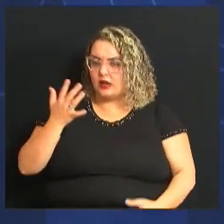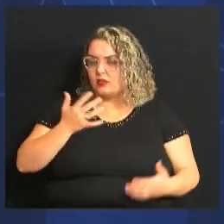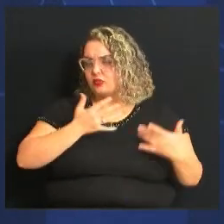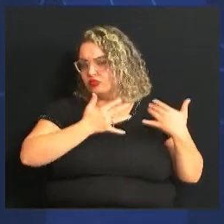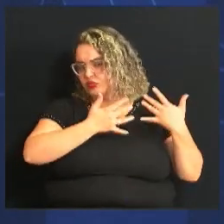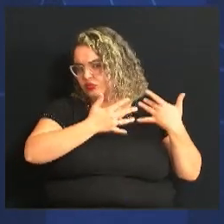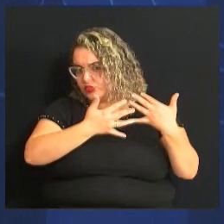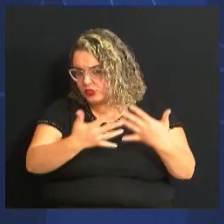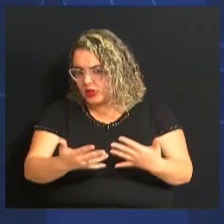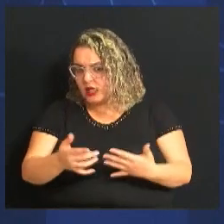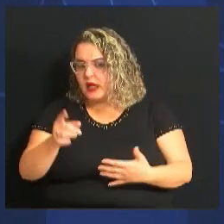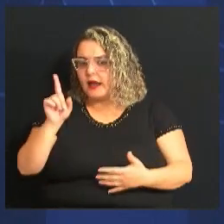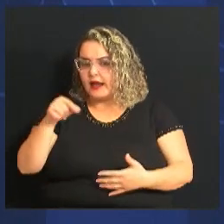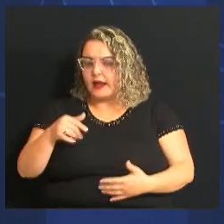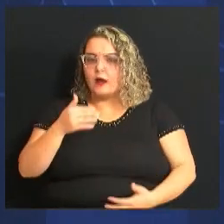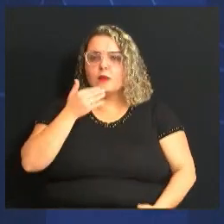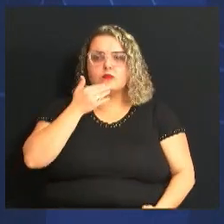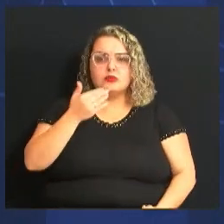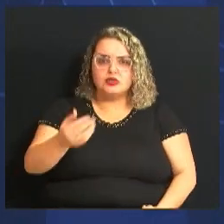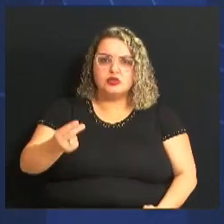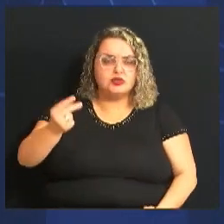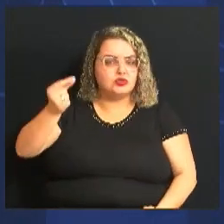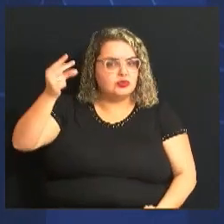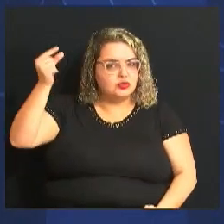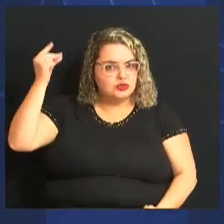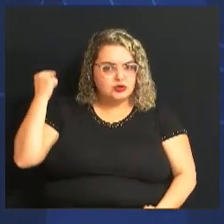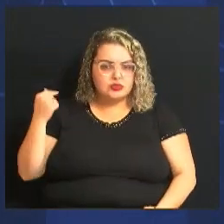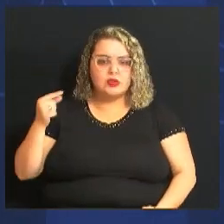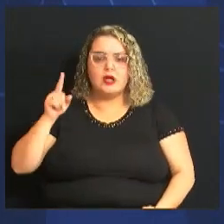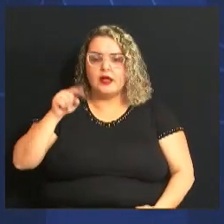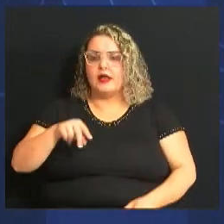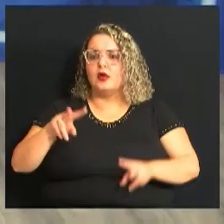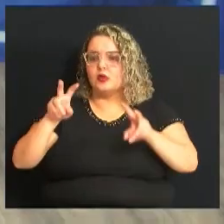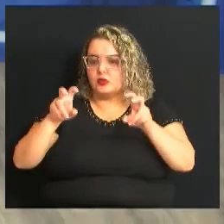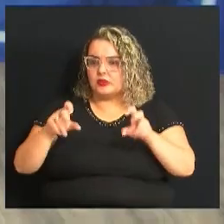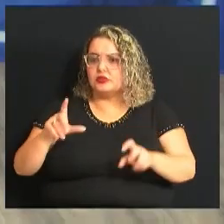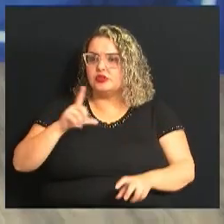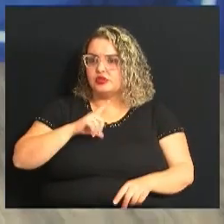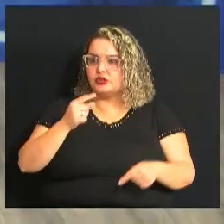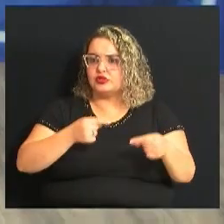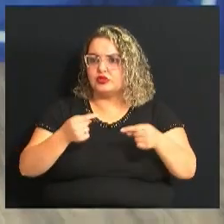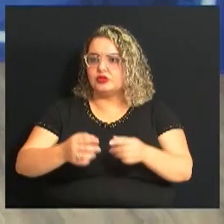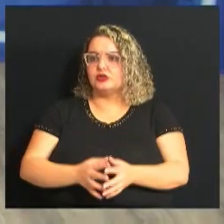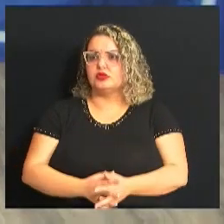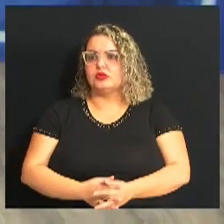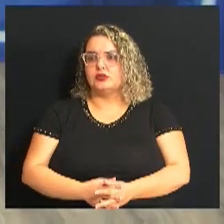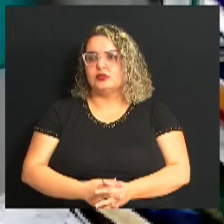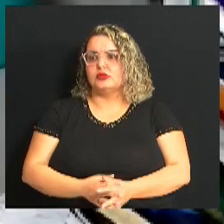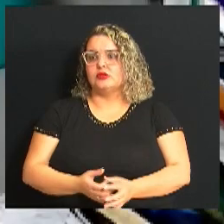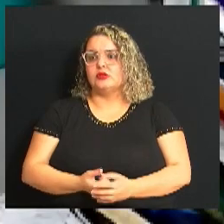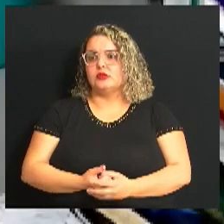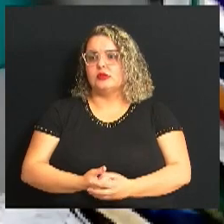anos, é uma reivindicação antiga, é um assunto que havia sido discutido?